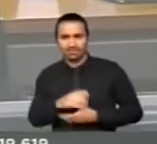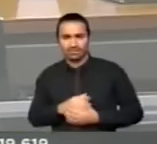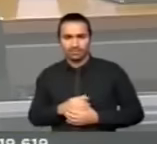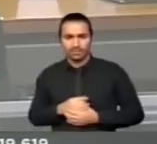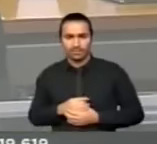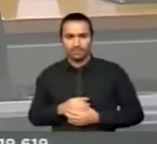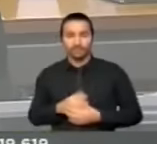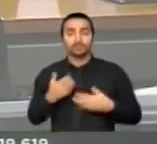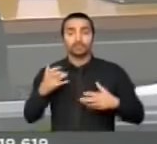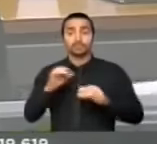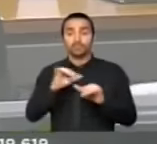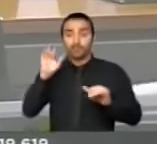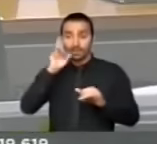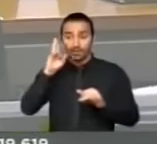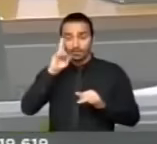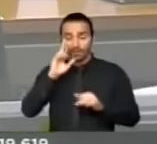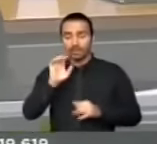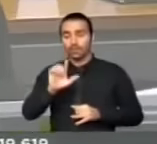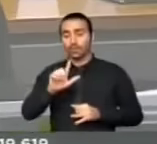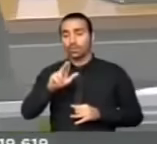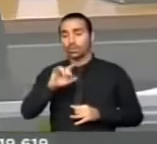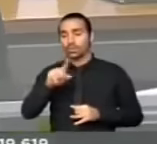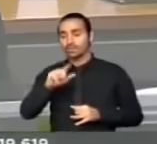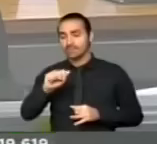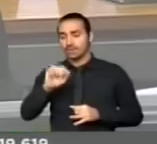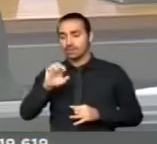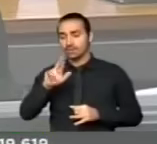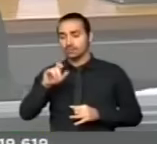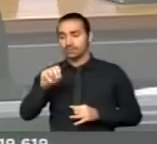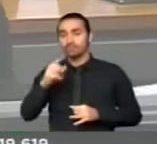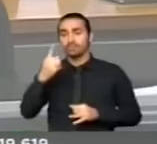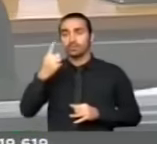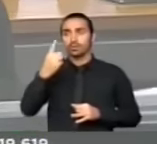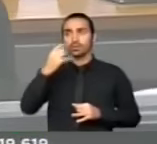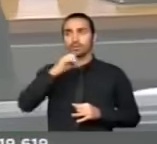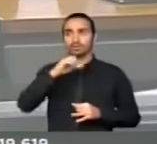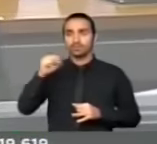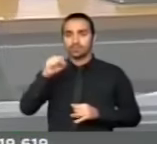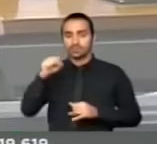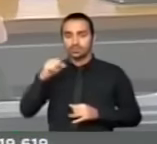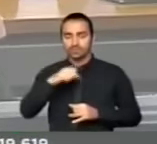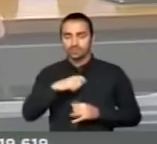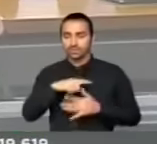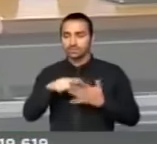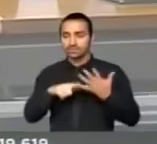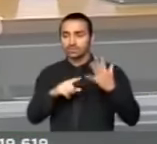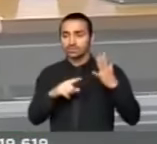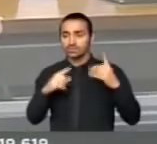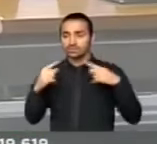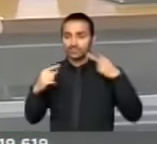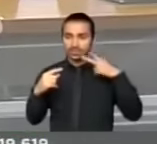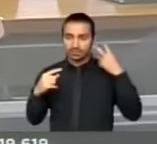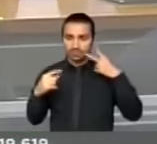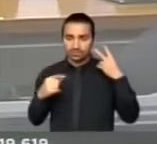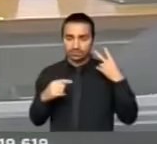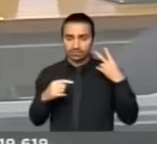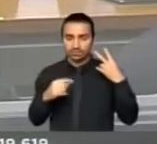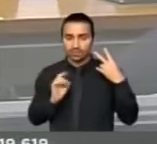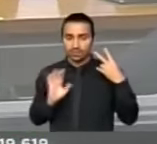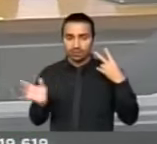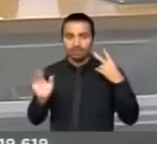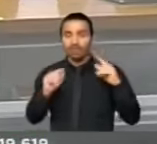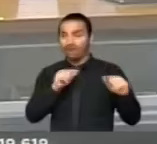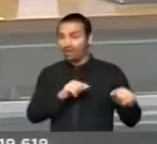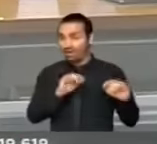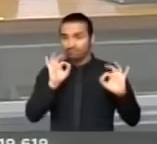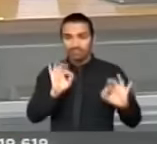quero lembrar, o governo da Luísa Erundina, 1988, tinha 5 vereadores e 55. E ela